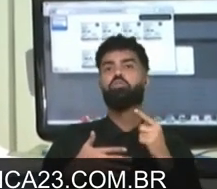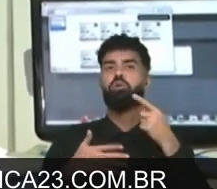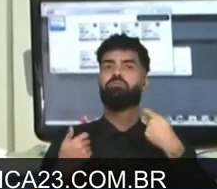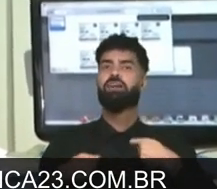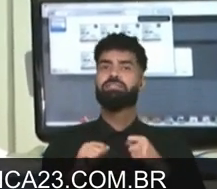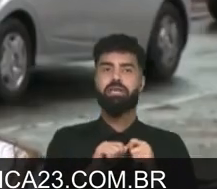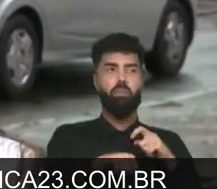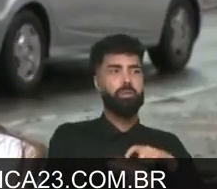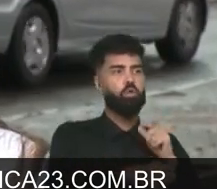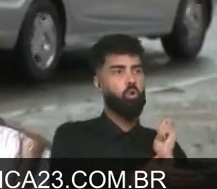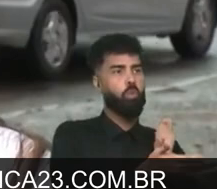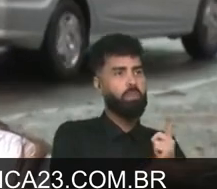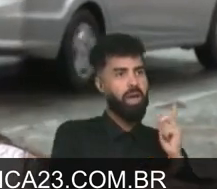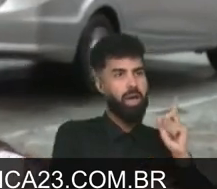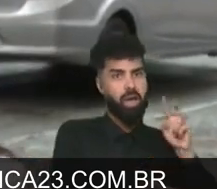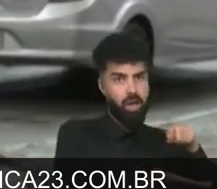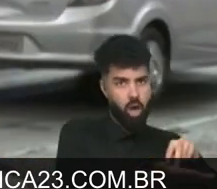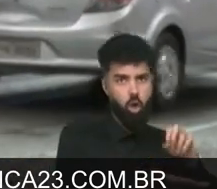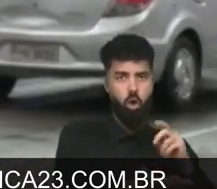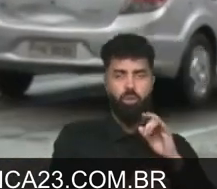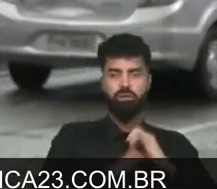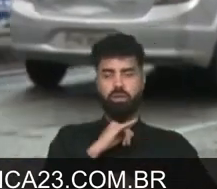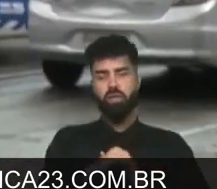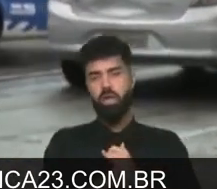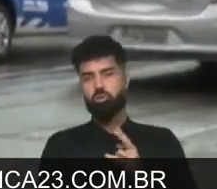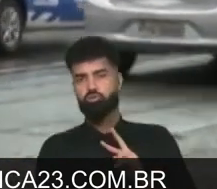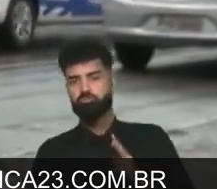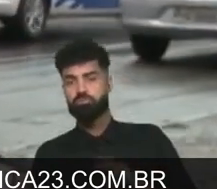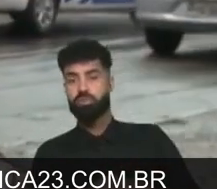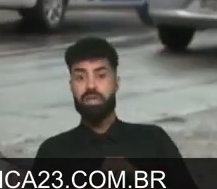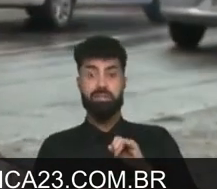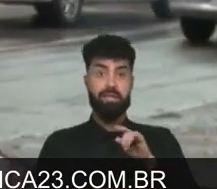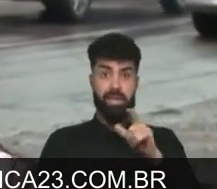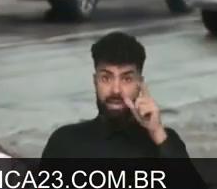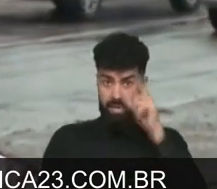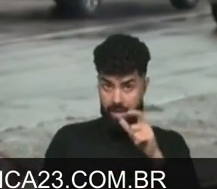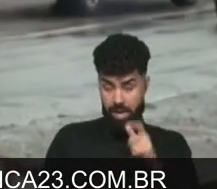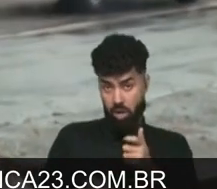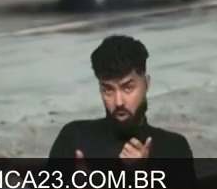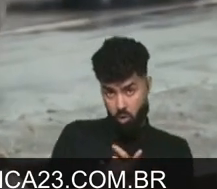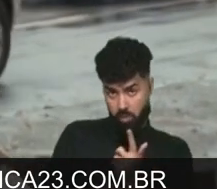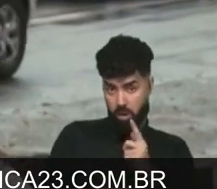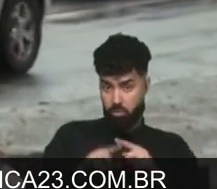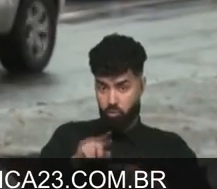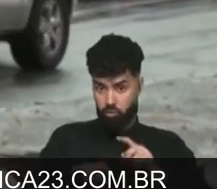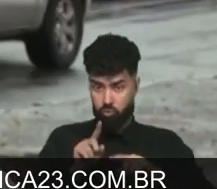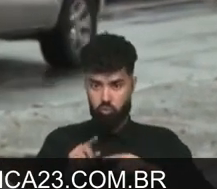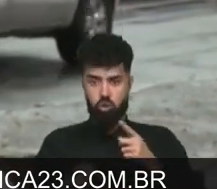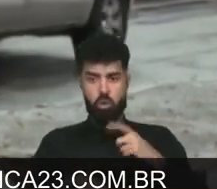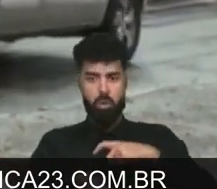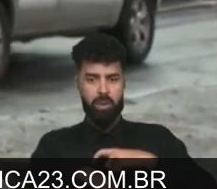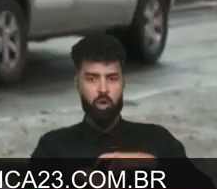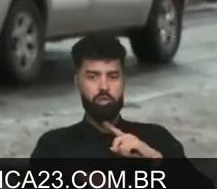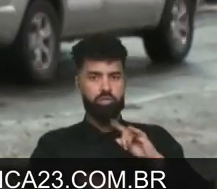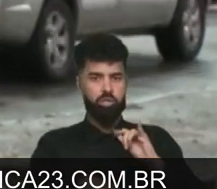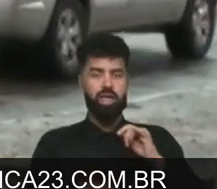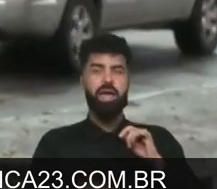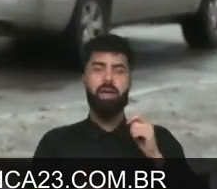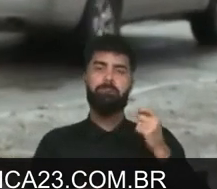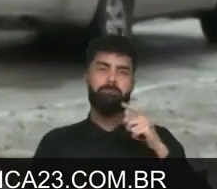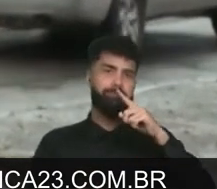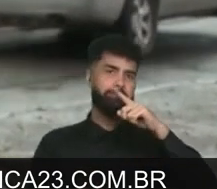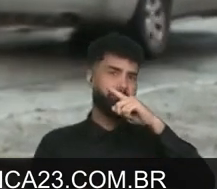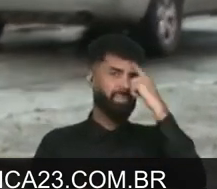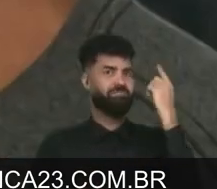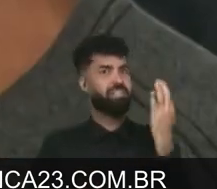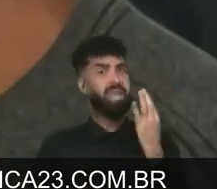pela internet. É importante que o consumidor, se ele tiver interesse de comprar algum produto no dia da Black Friday, ele já comece a fazer a pesquisa de